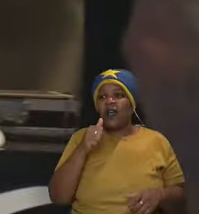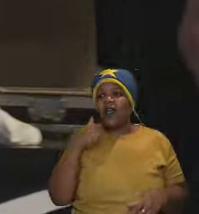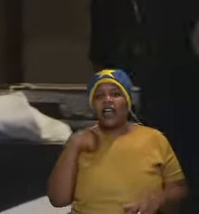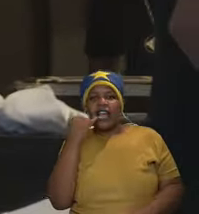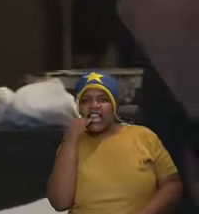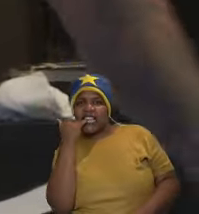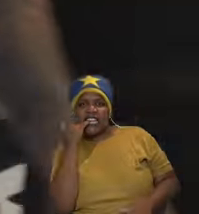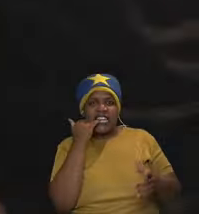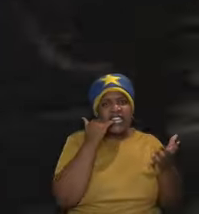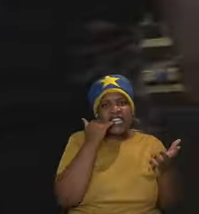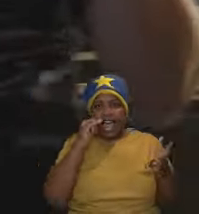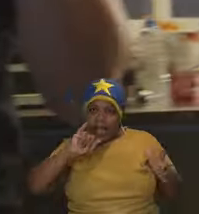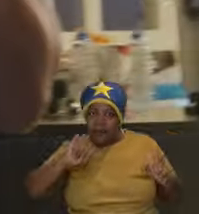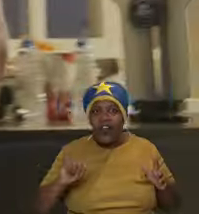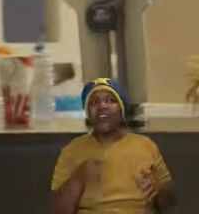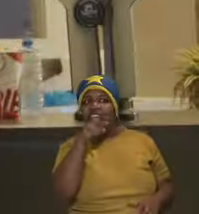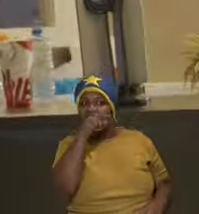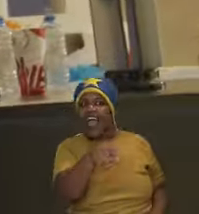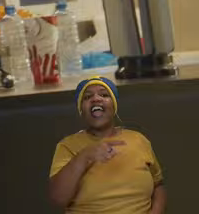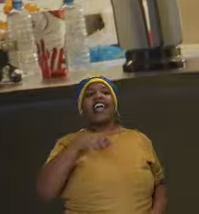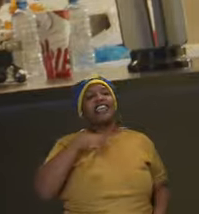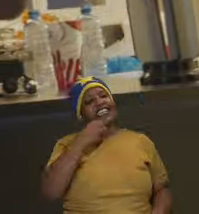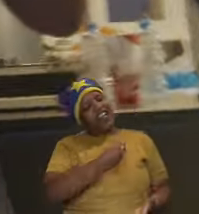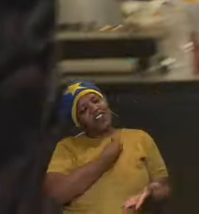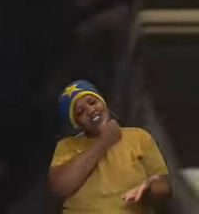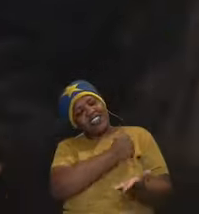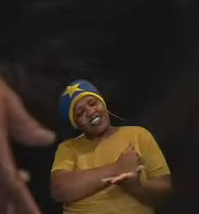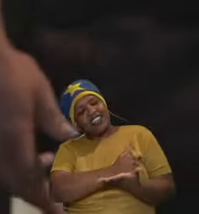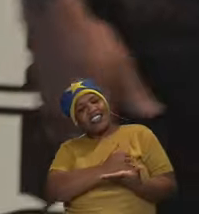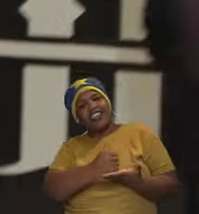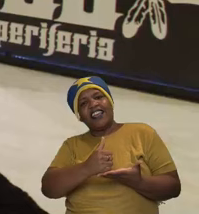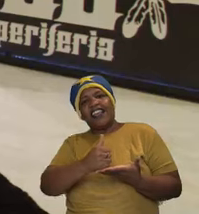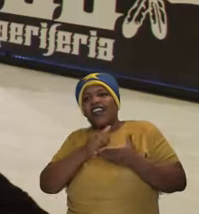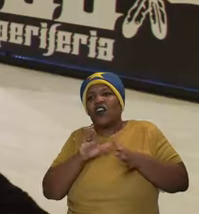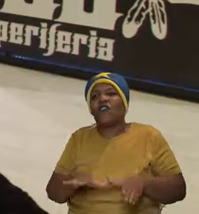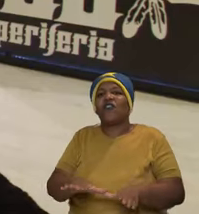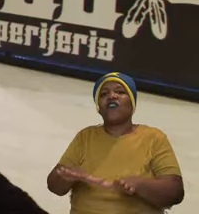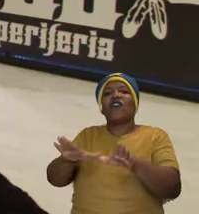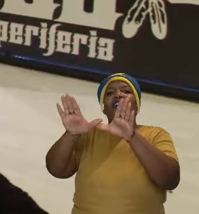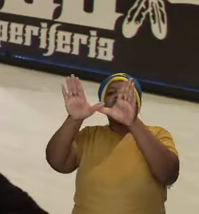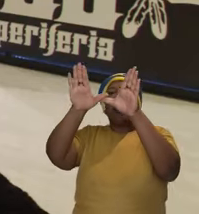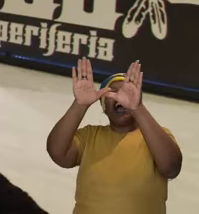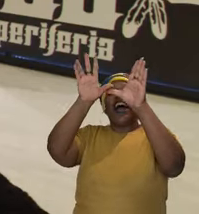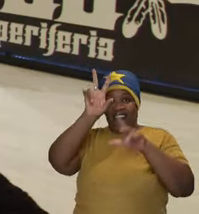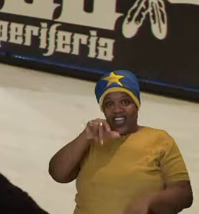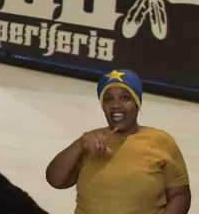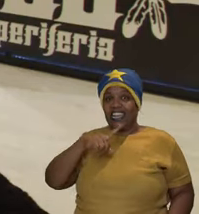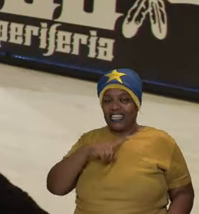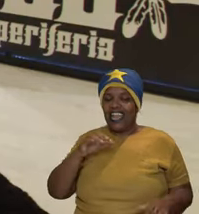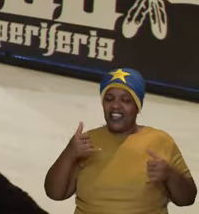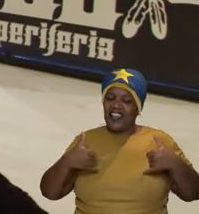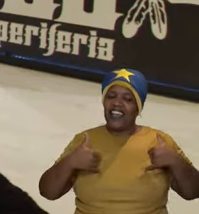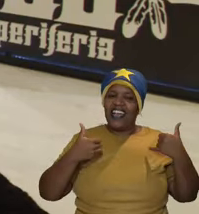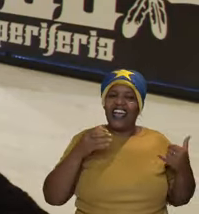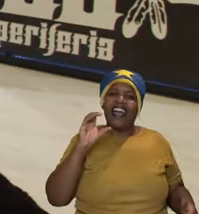invejável. Aproveita que essa vida passa em mão. Voou, hoje vai ter festa na